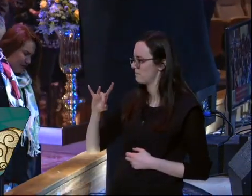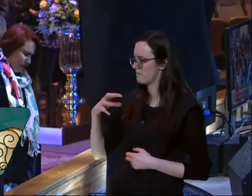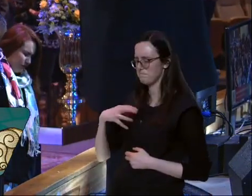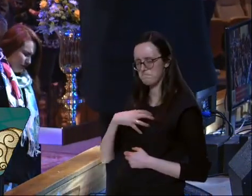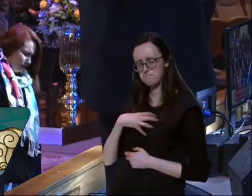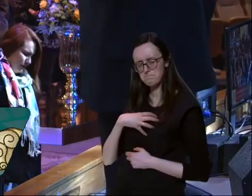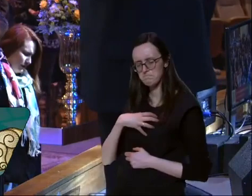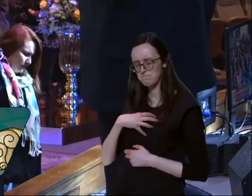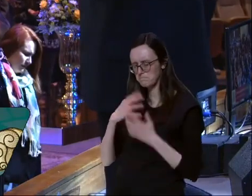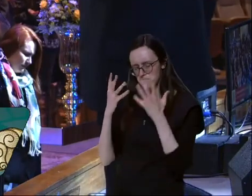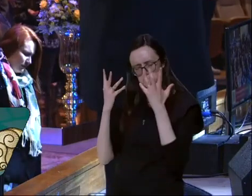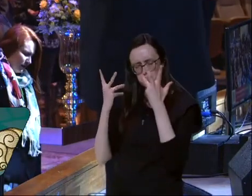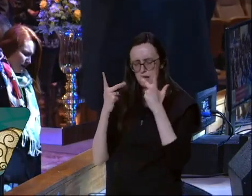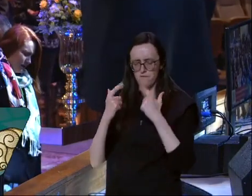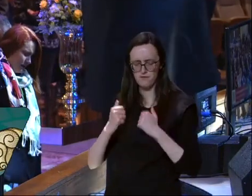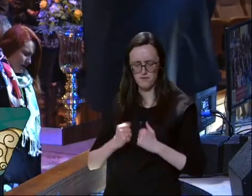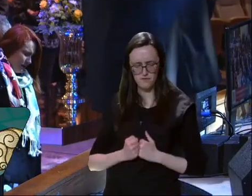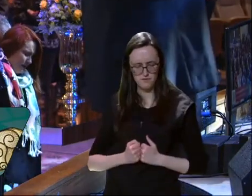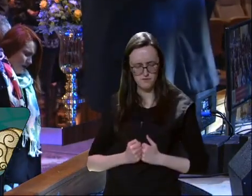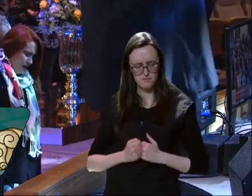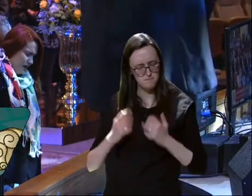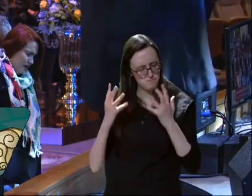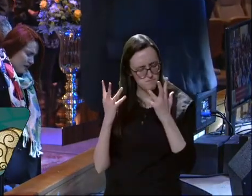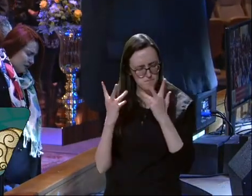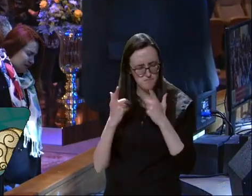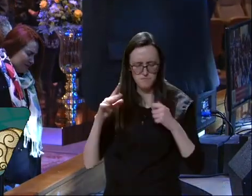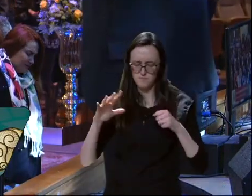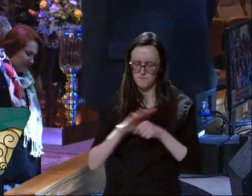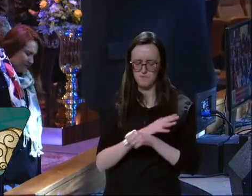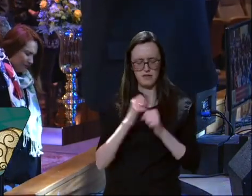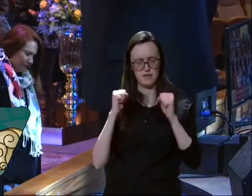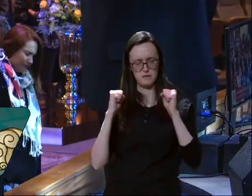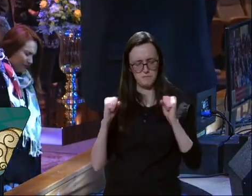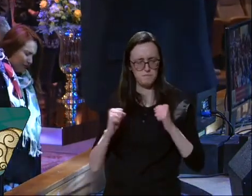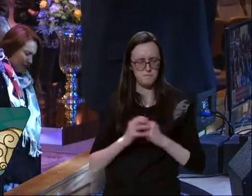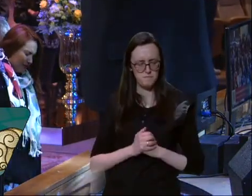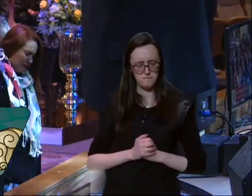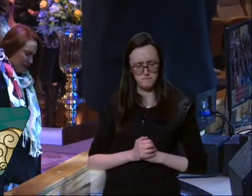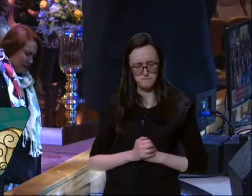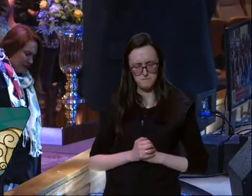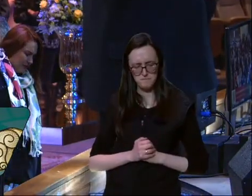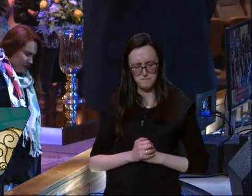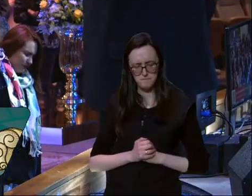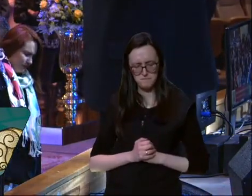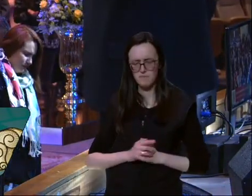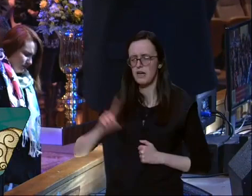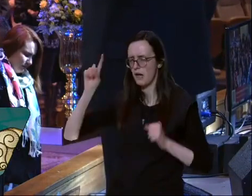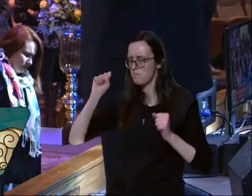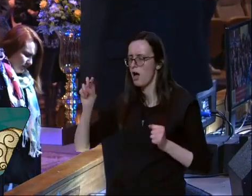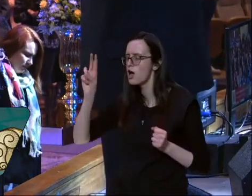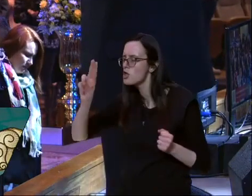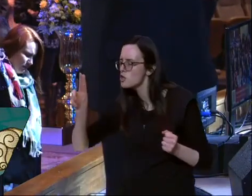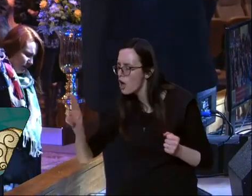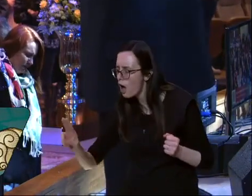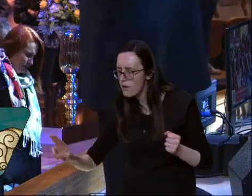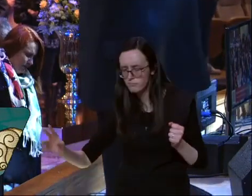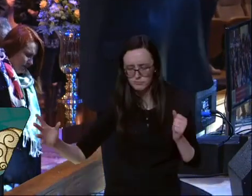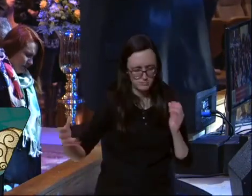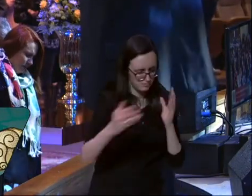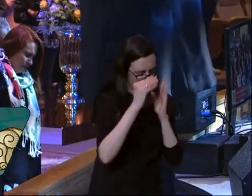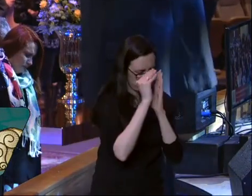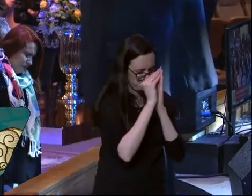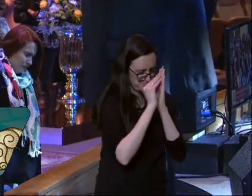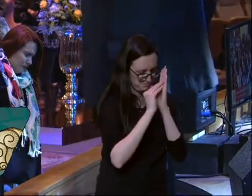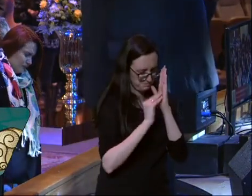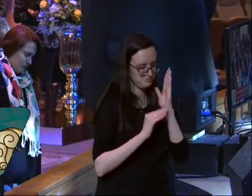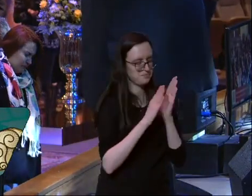maneira muito maravilhosa, muito poderosa. Escreva, Senhor, os seus nomes no